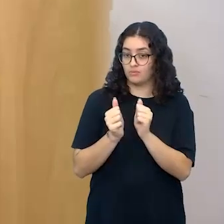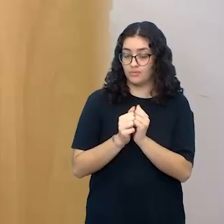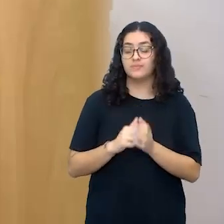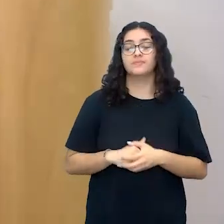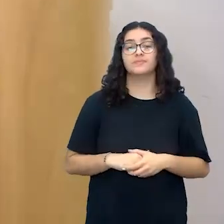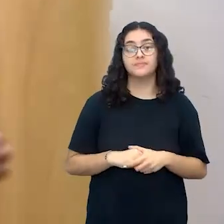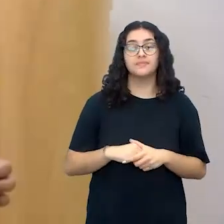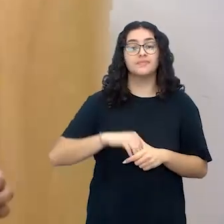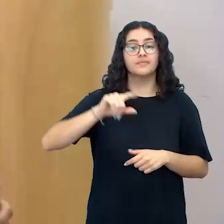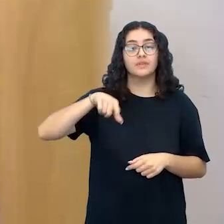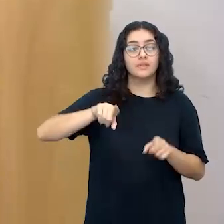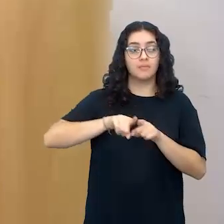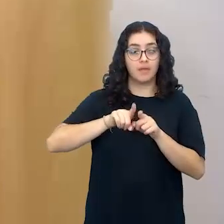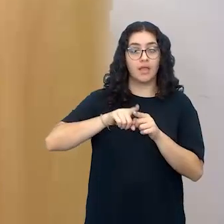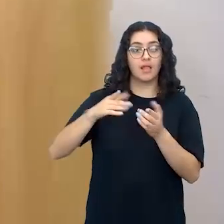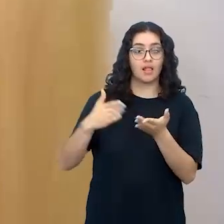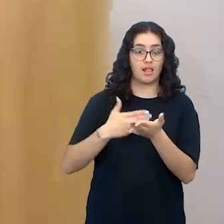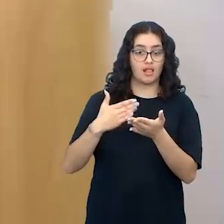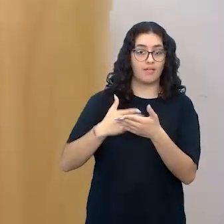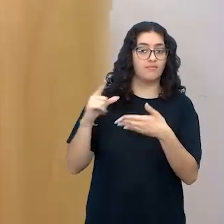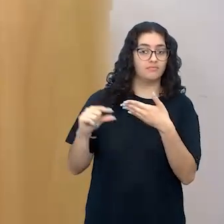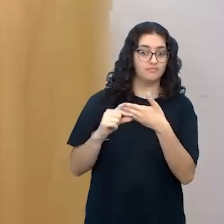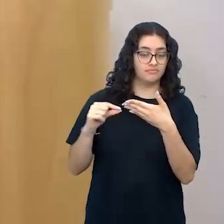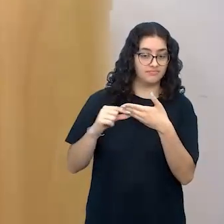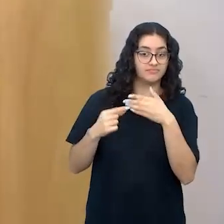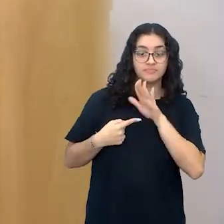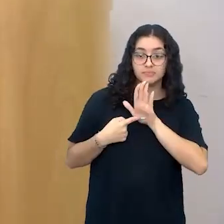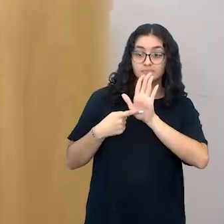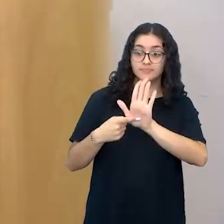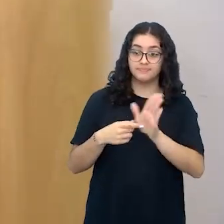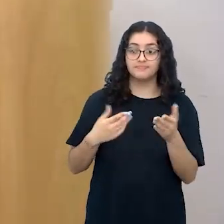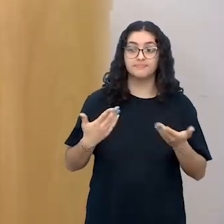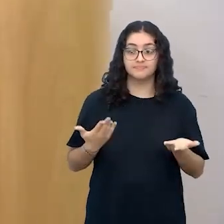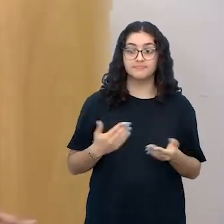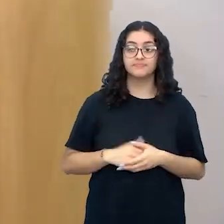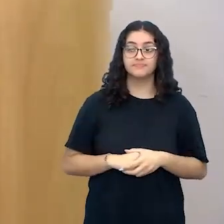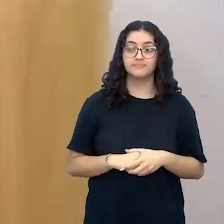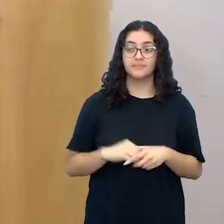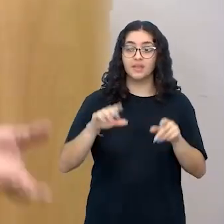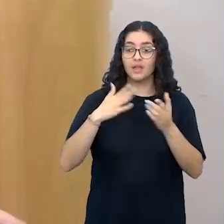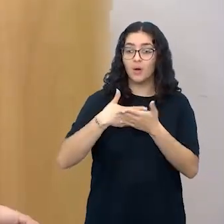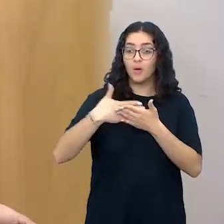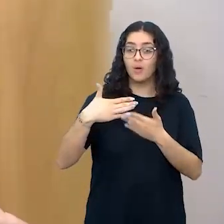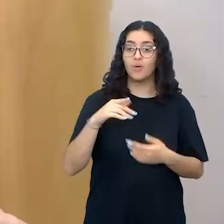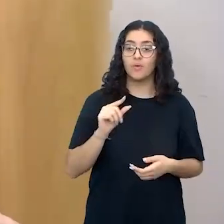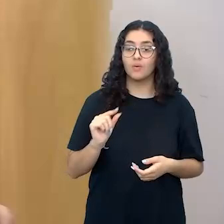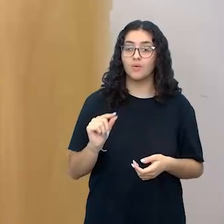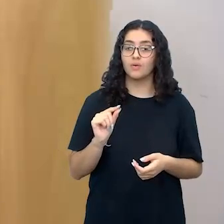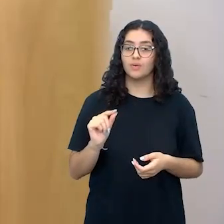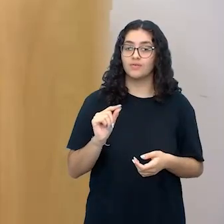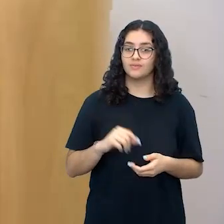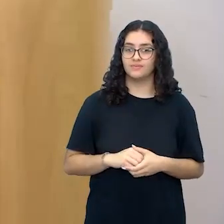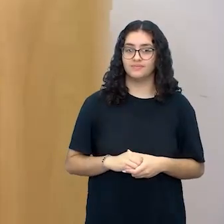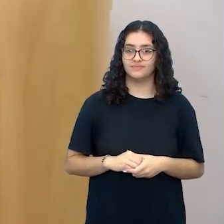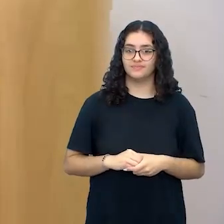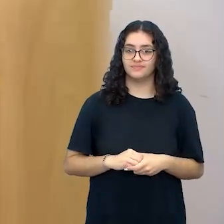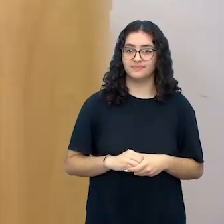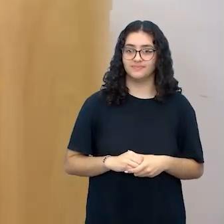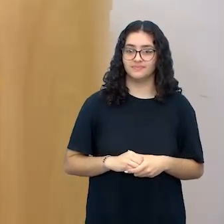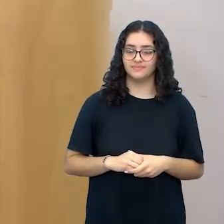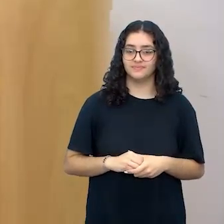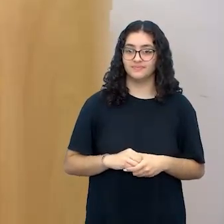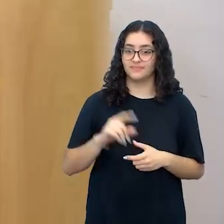Sérgio também é autor de um livro, que ele vai mostrar aqui para a gente. E já para começarmos o nosso bate-papo, já que o formato